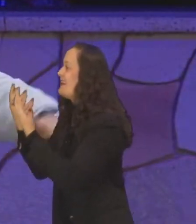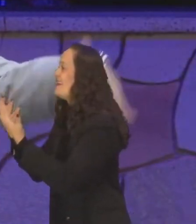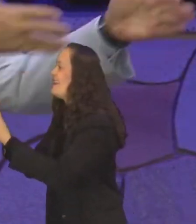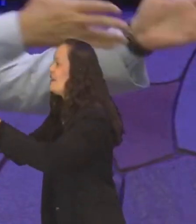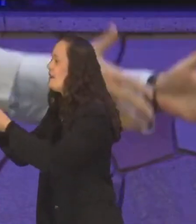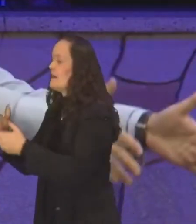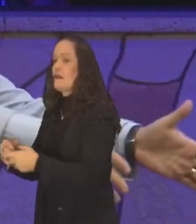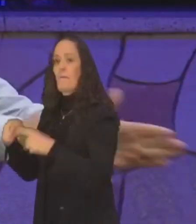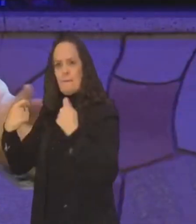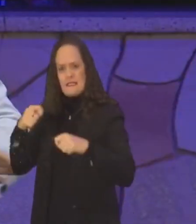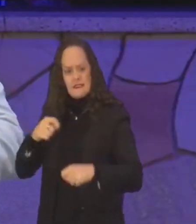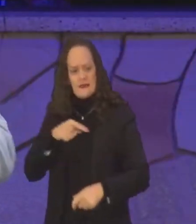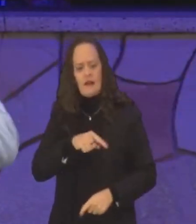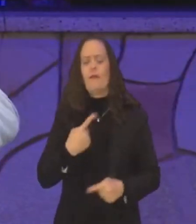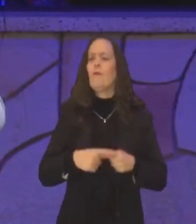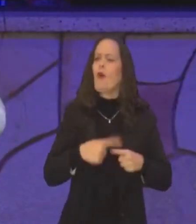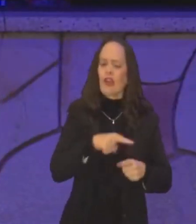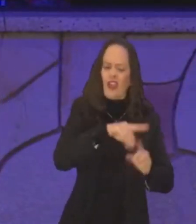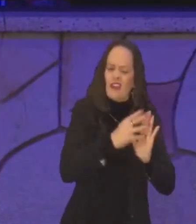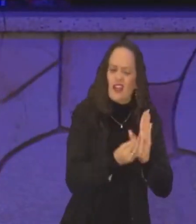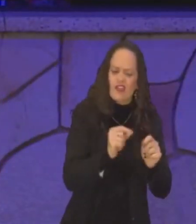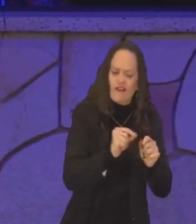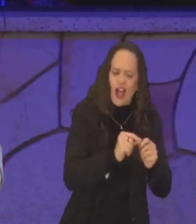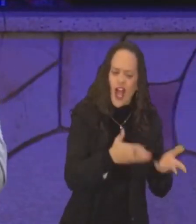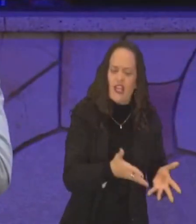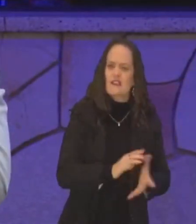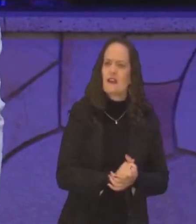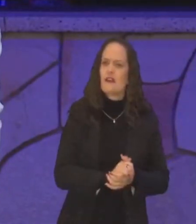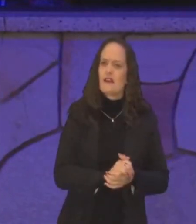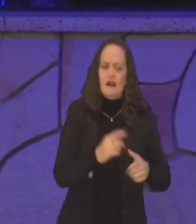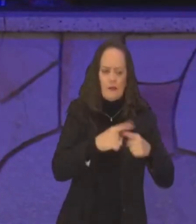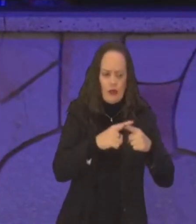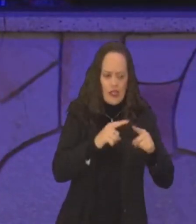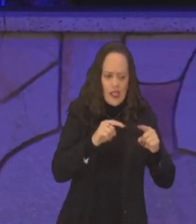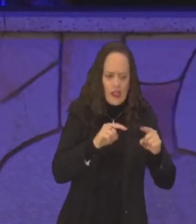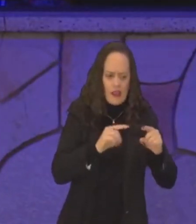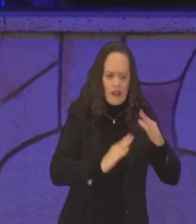faz isso? Por que um líder faz isso? Por que alguém cria um império?